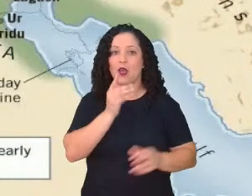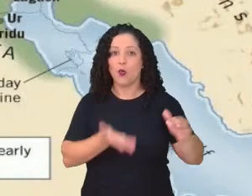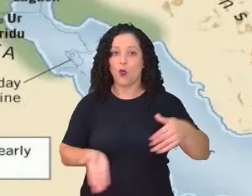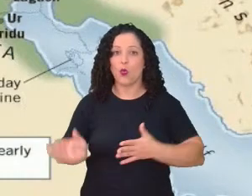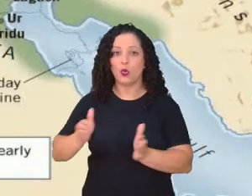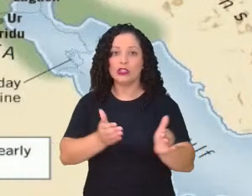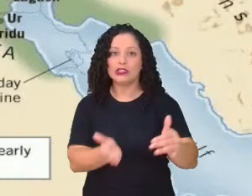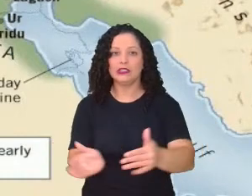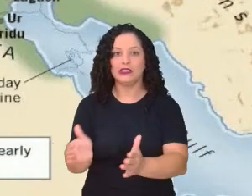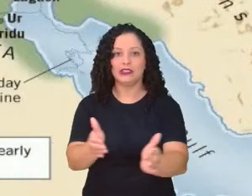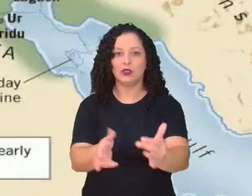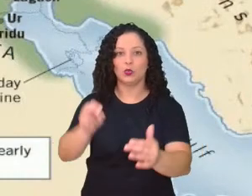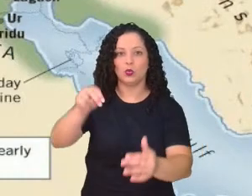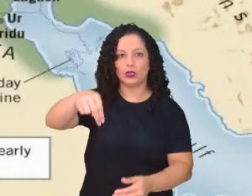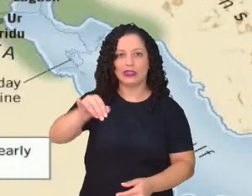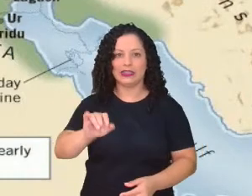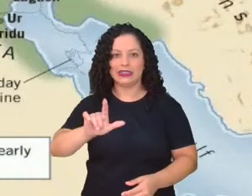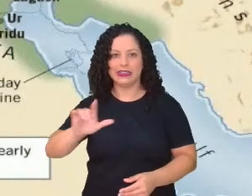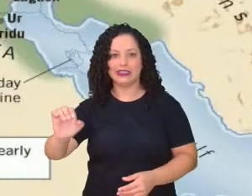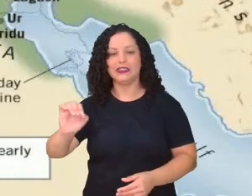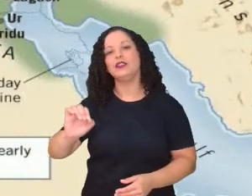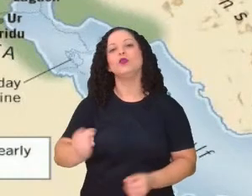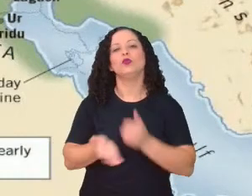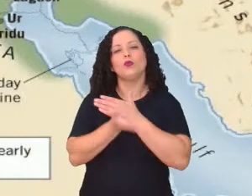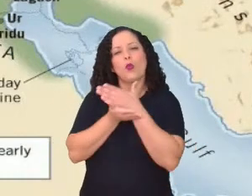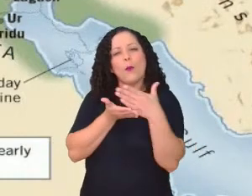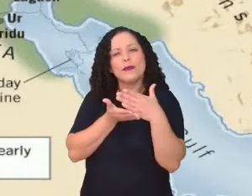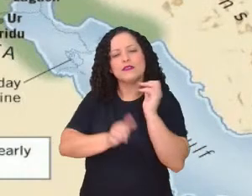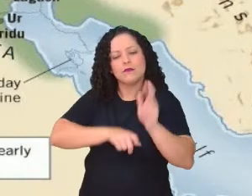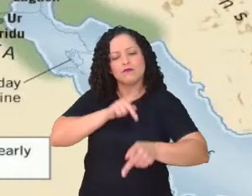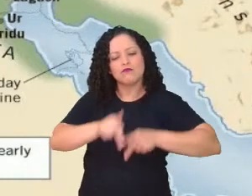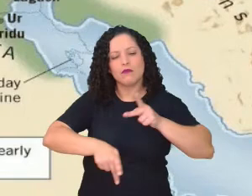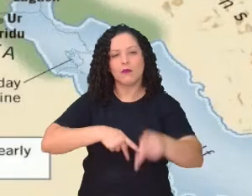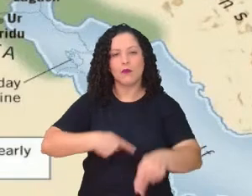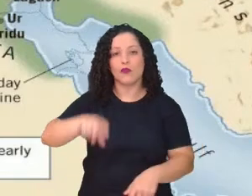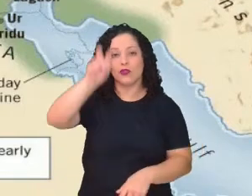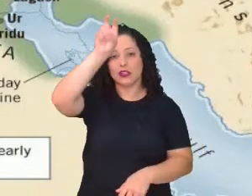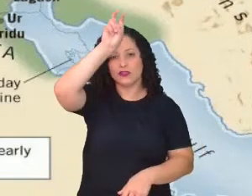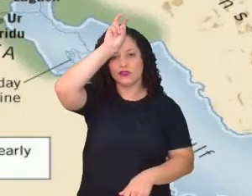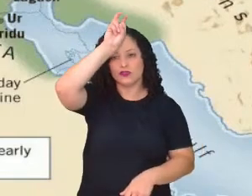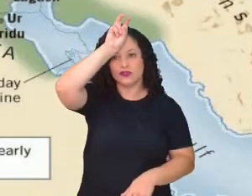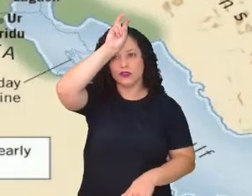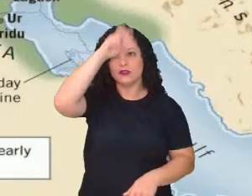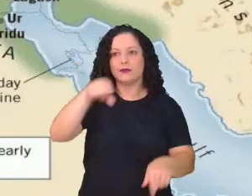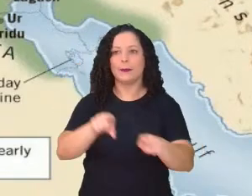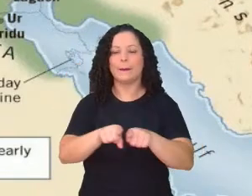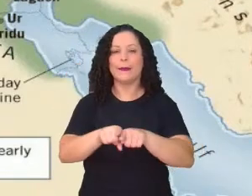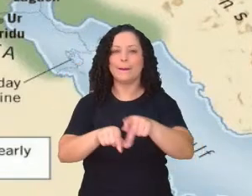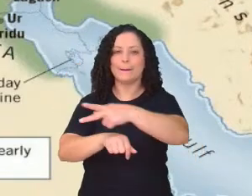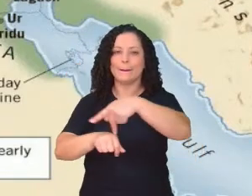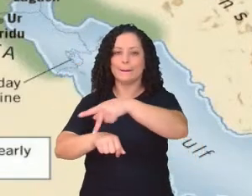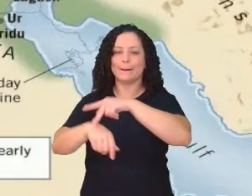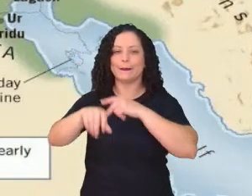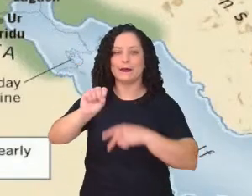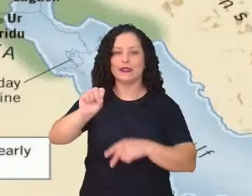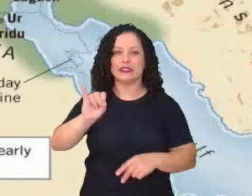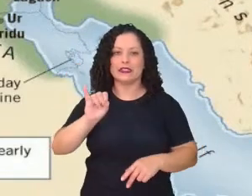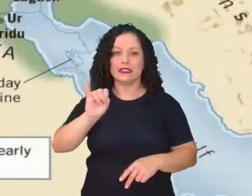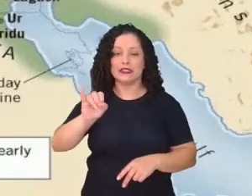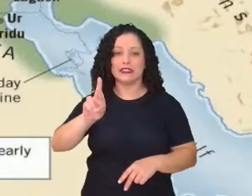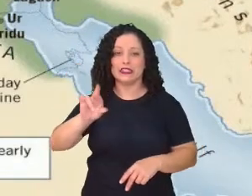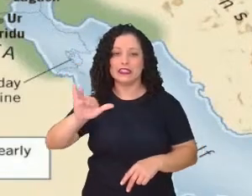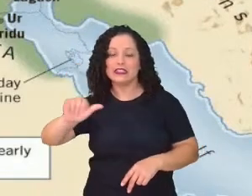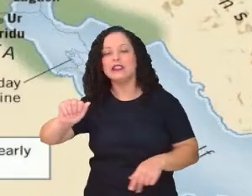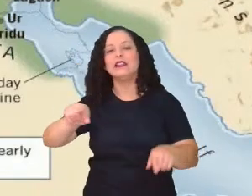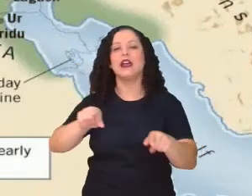ó, o desenvolvimento da civilização egípcia, a região do Líbano, da Síria, da Assíria,